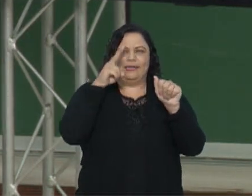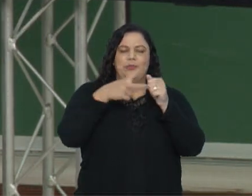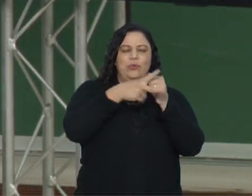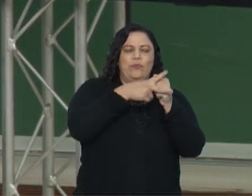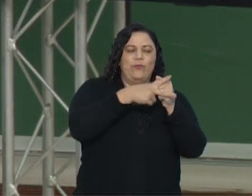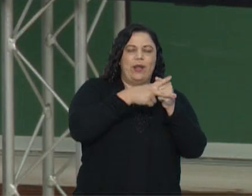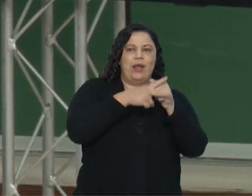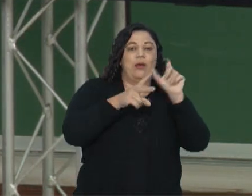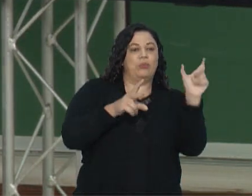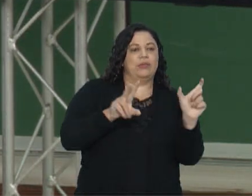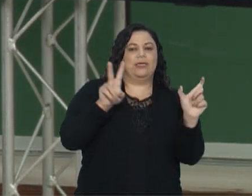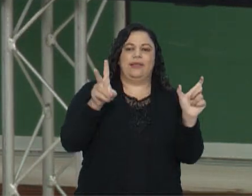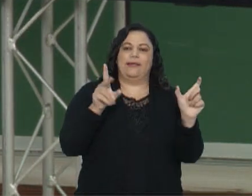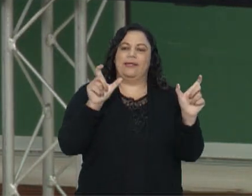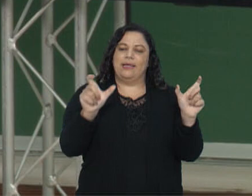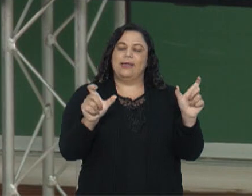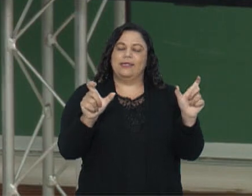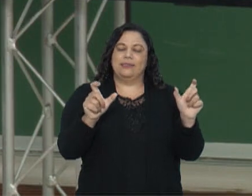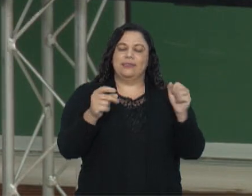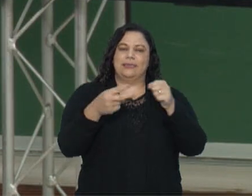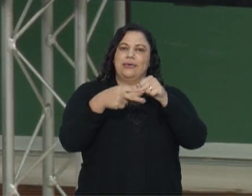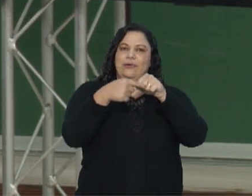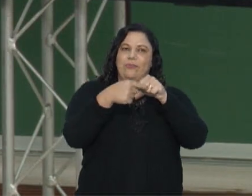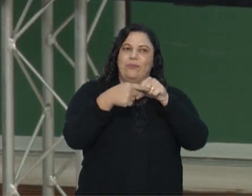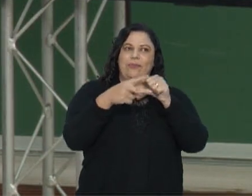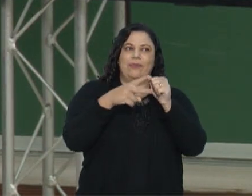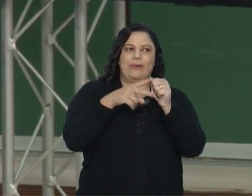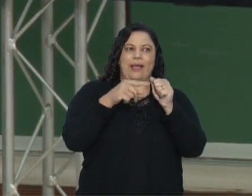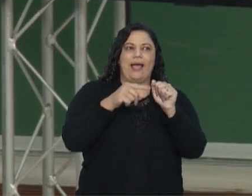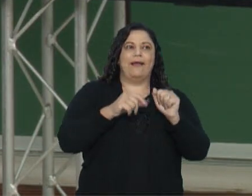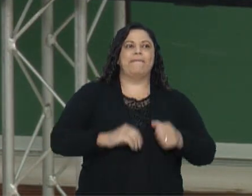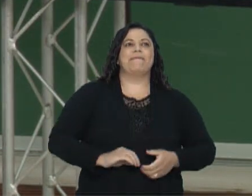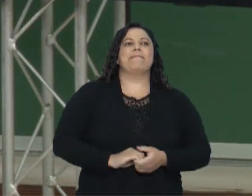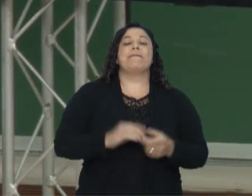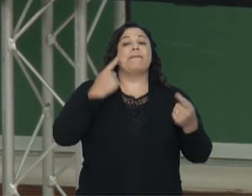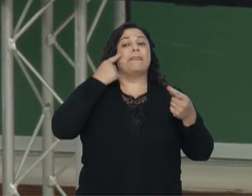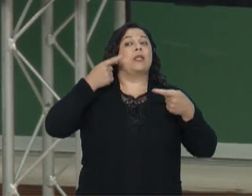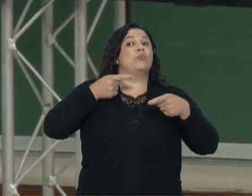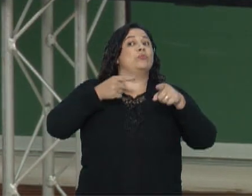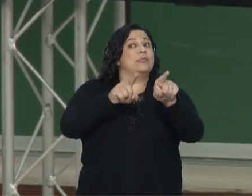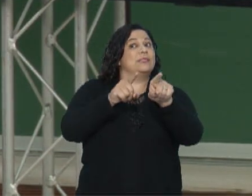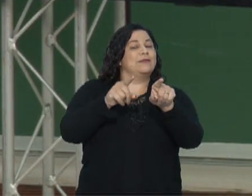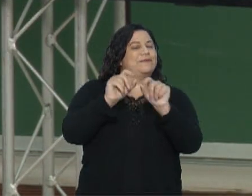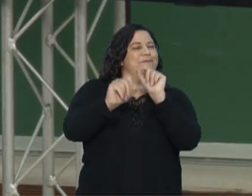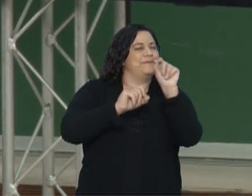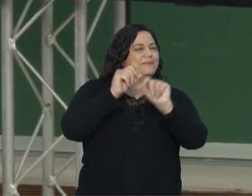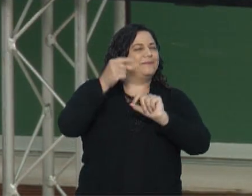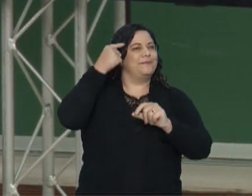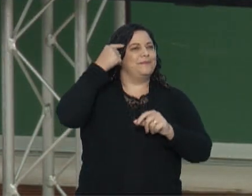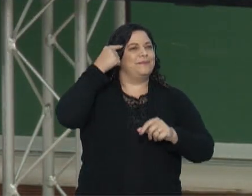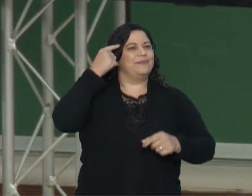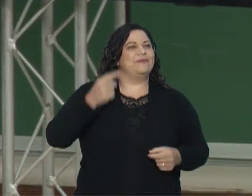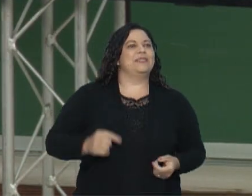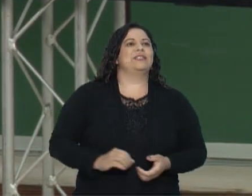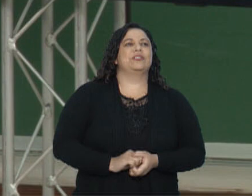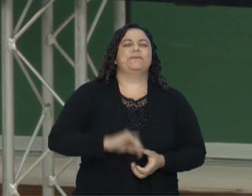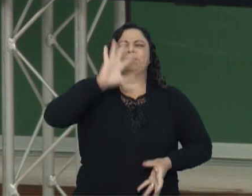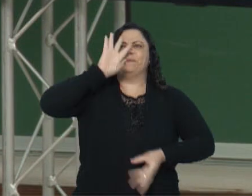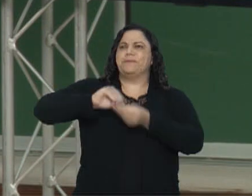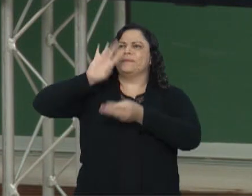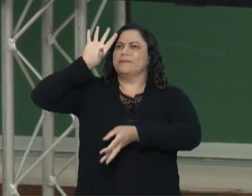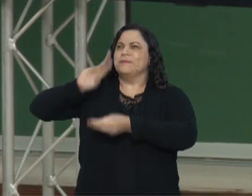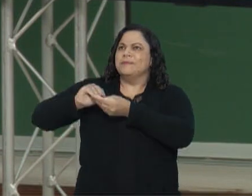Eu sei que vocês lembram. Então, um desafio ao final de nossa classe. O que vamos a pensar? Vejam, a mesma estrutura